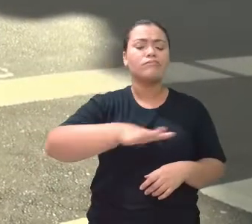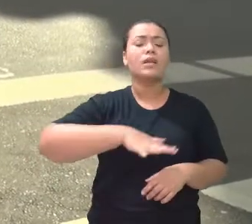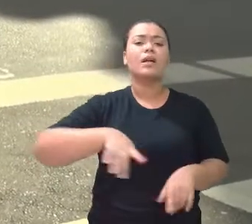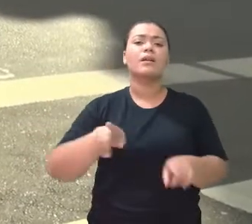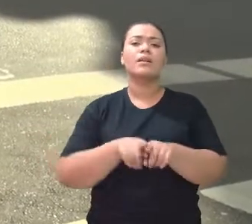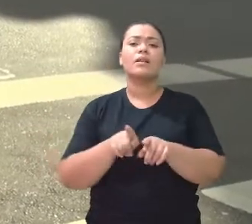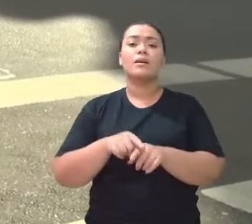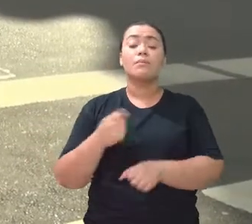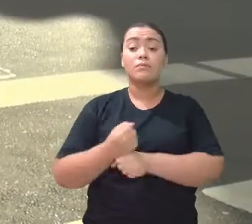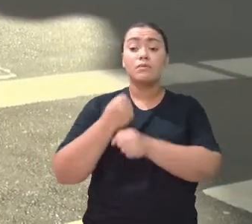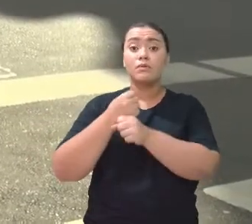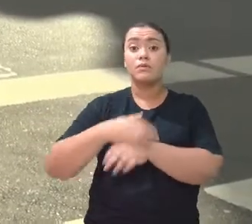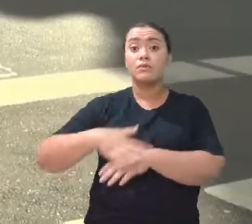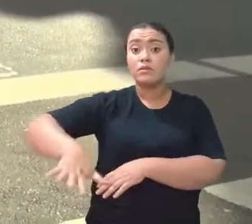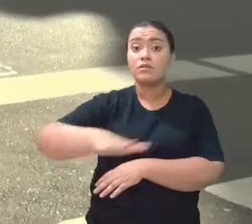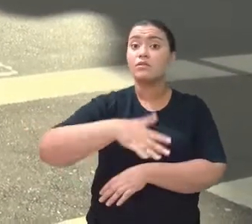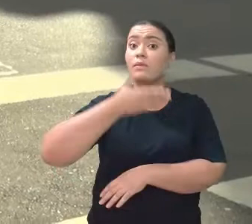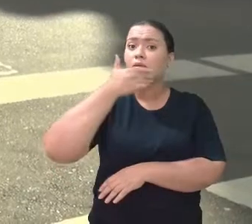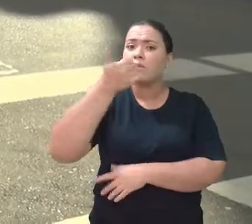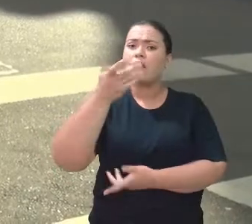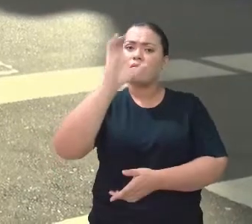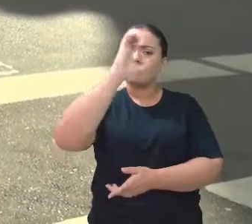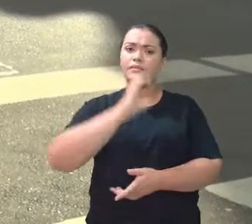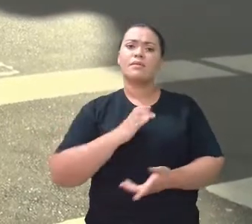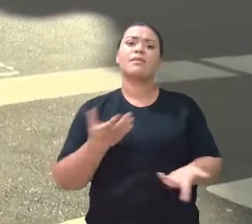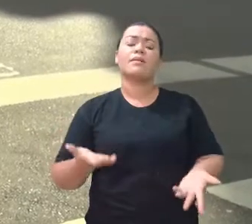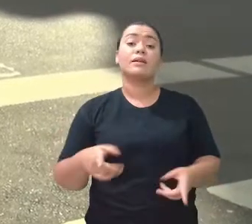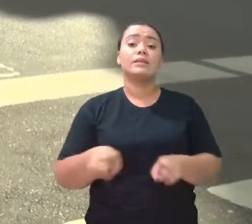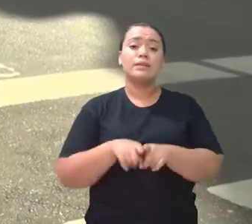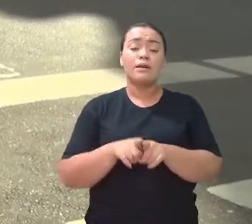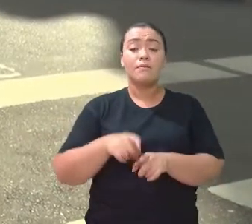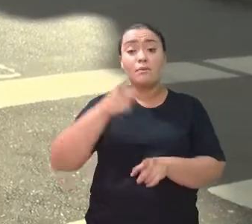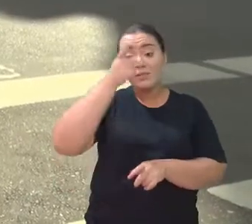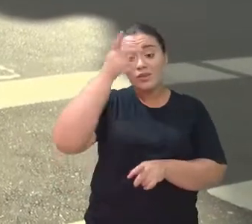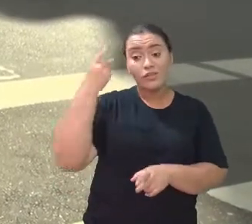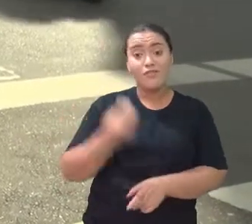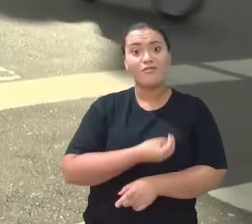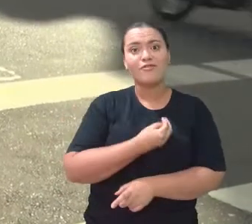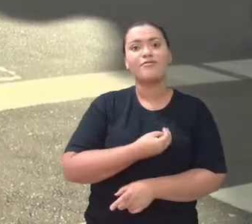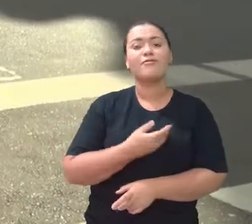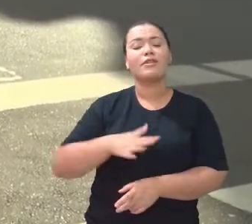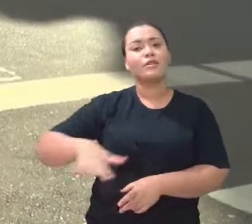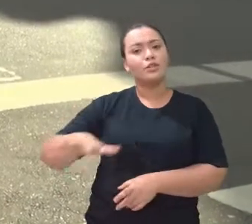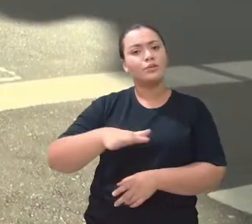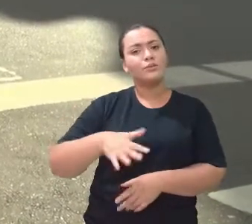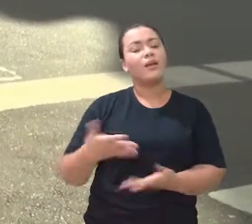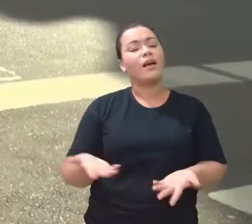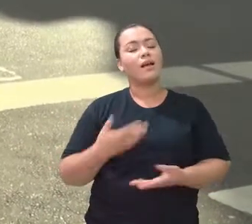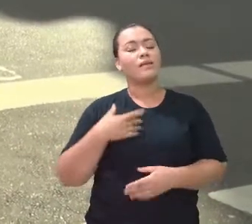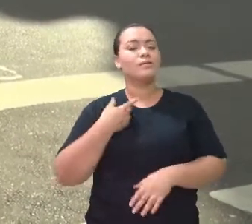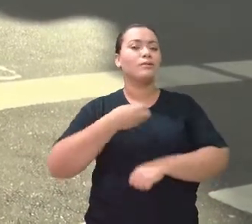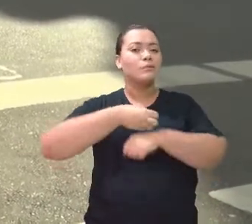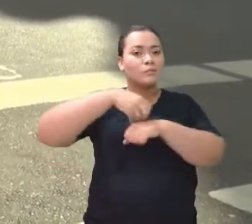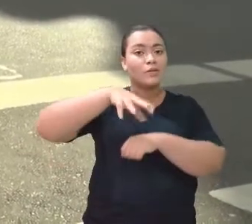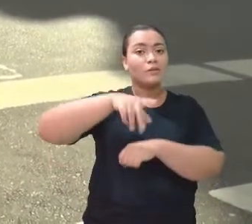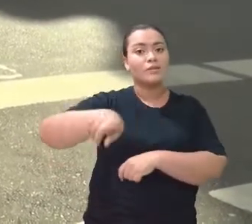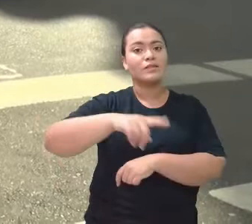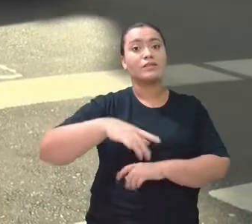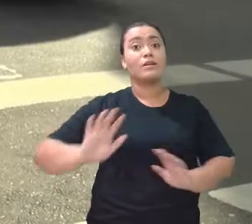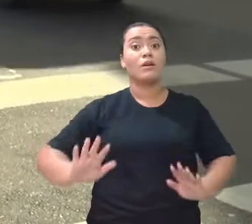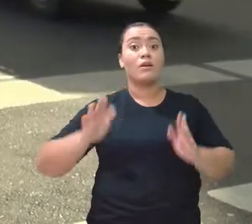construir um espaço melhor, um espaço cidadão, um espaço para as pessoas viver. Então essa é a mensagem que eu deixo para vocês, né? De comemoração a